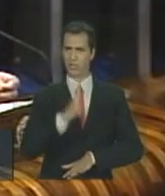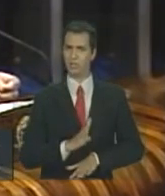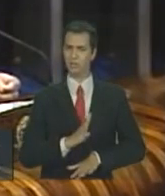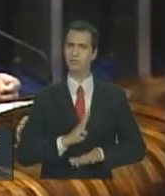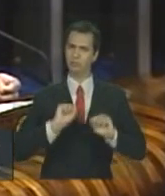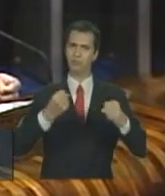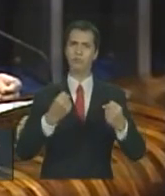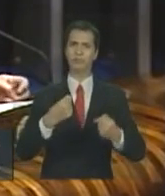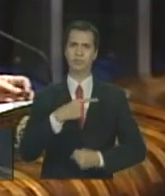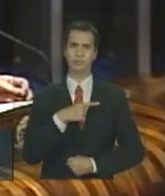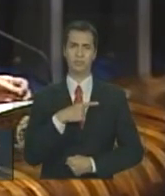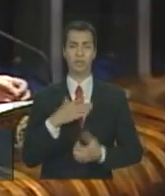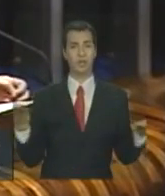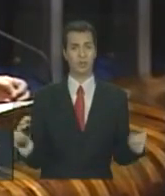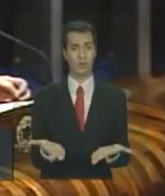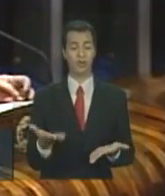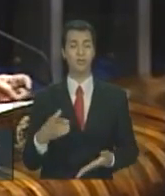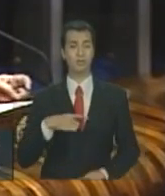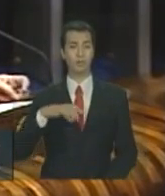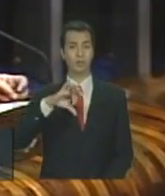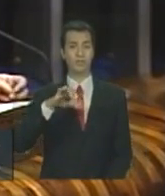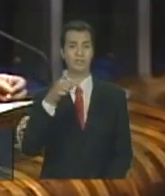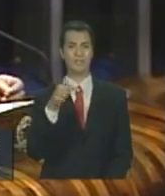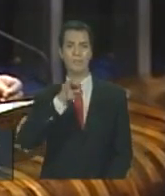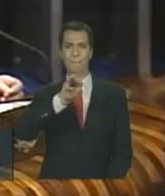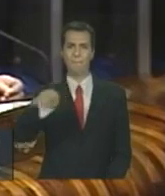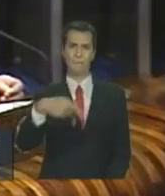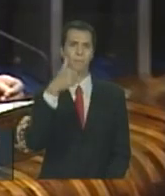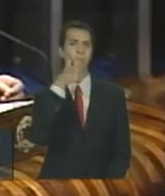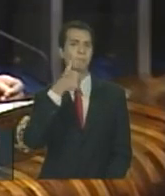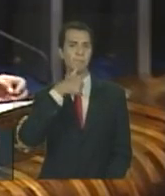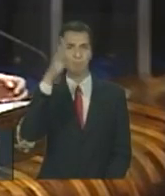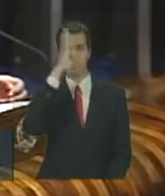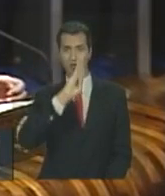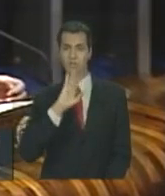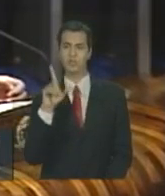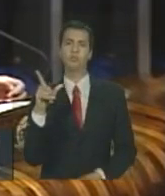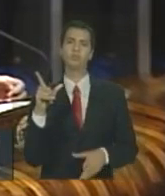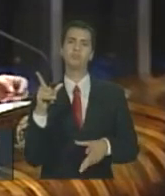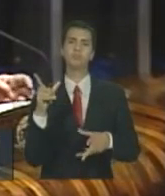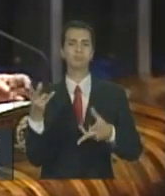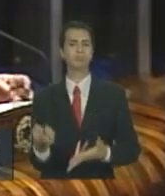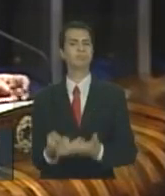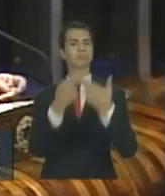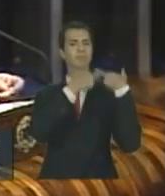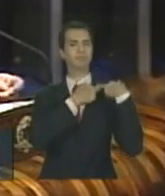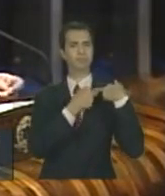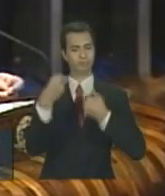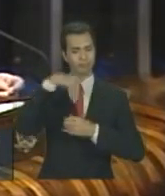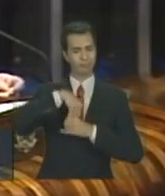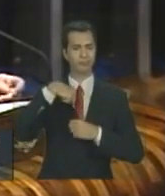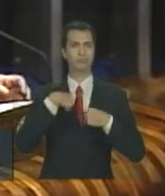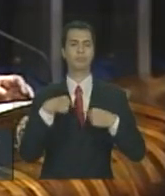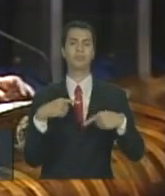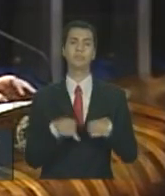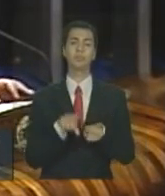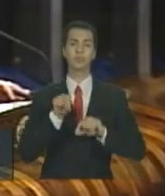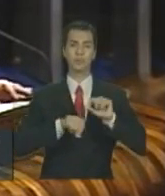sinto-me representando as 97 milhões de brasileiras que, cotidianamente, no seu trabalho, na sua